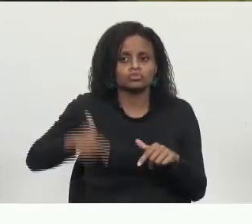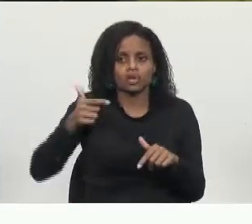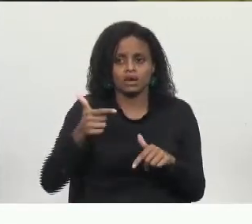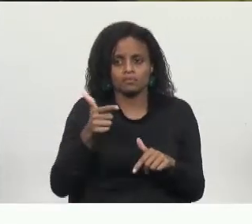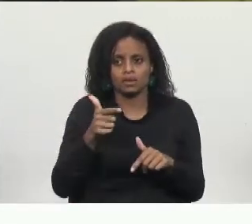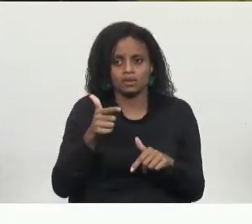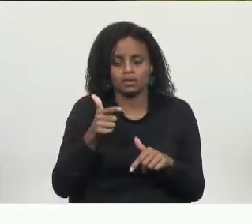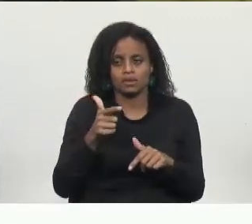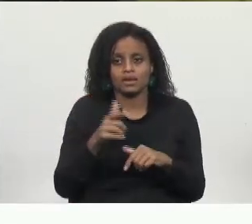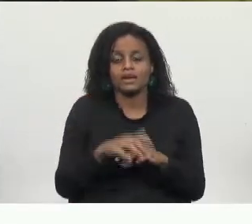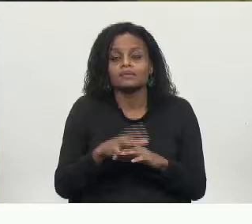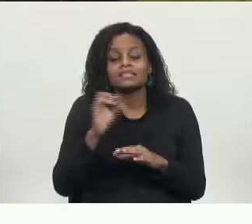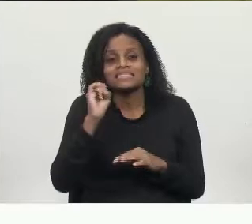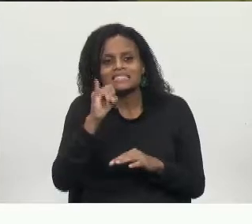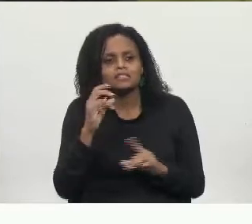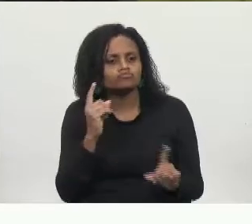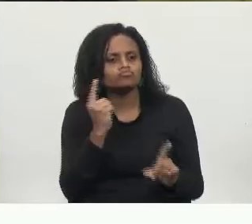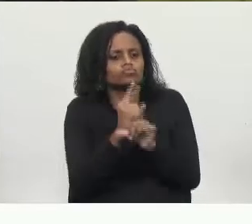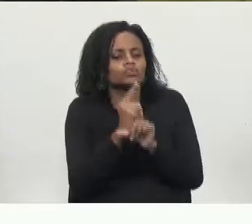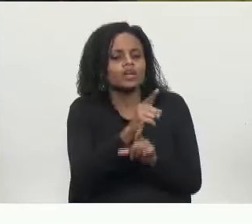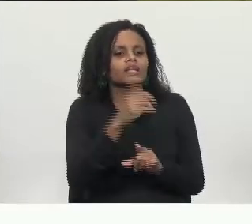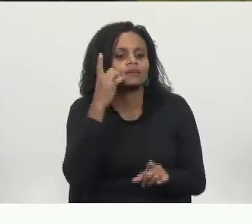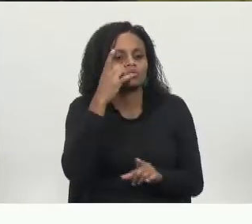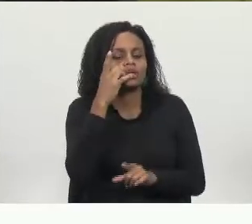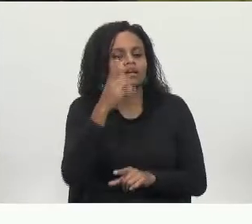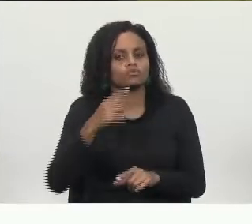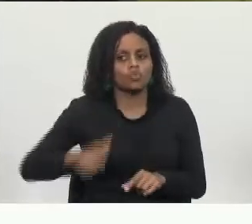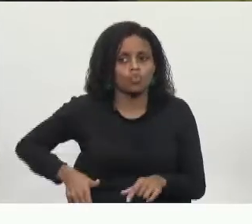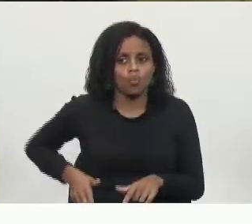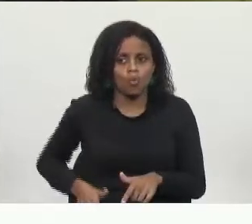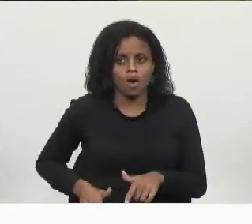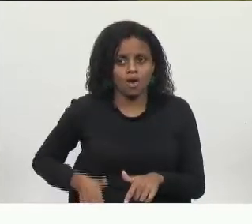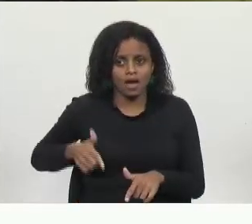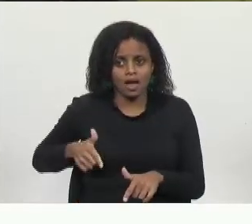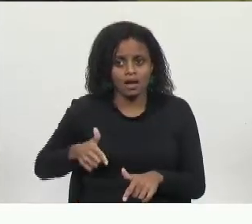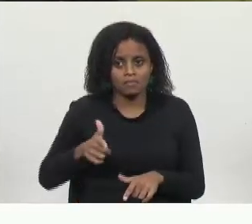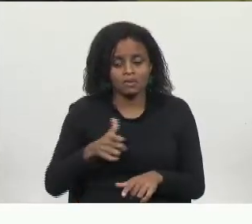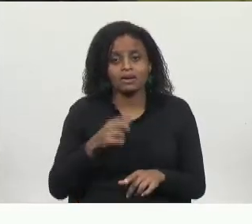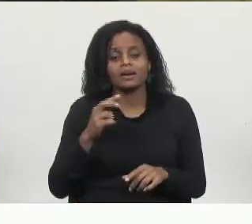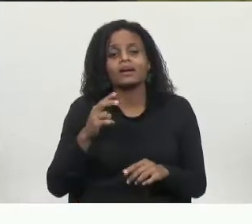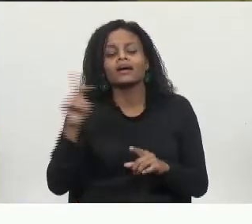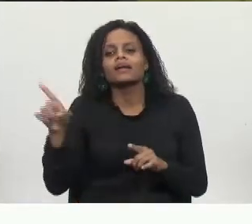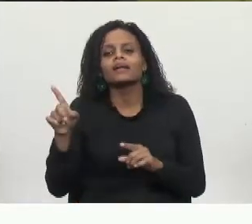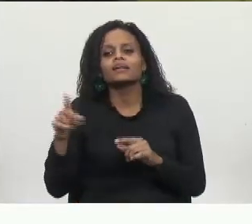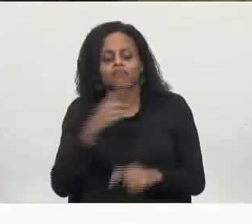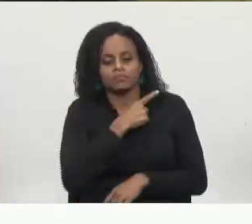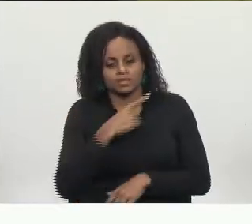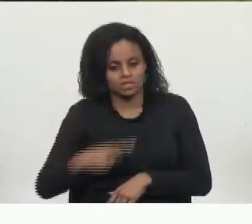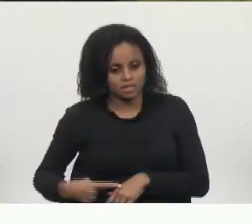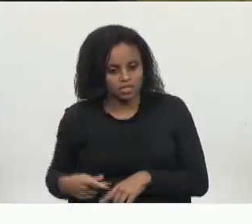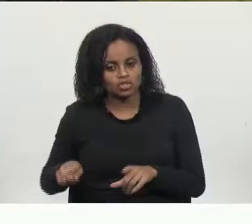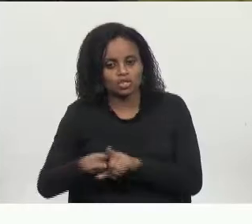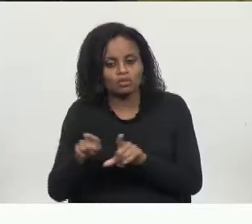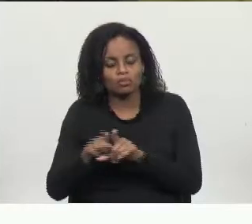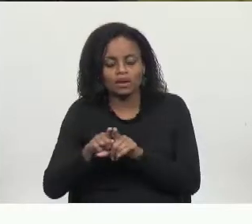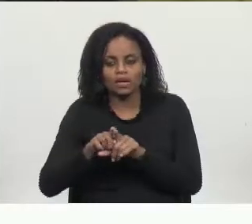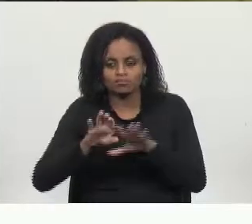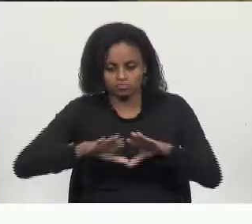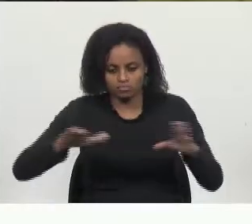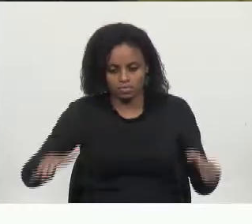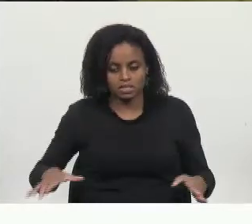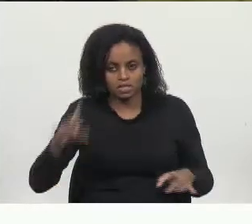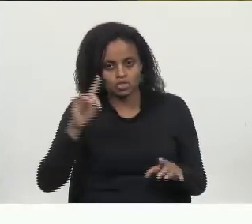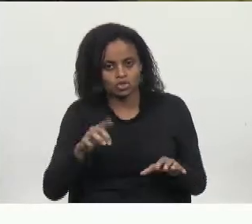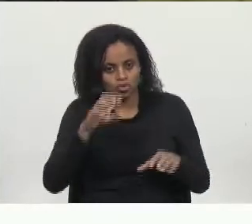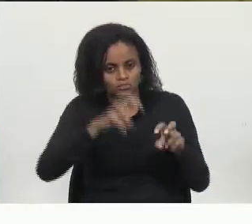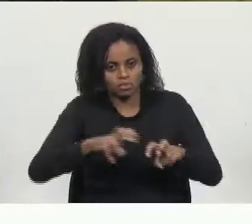2º. Verificada a presença do deputado portando arma no plenário da Assembleia, caberá ao presidente, aos membros da mesa diretora ou